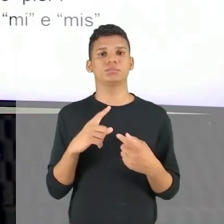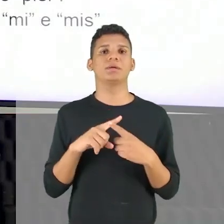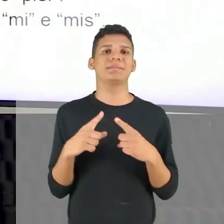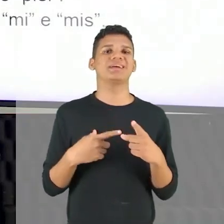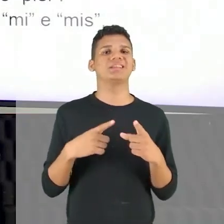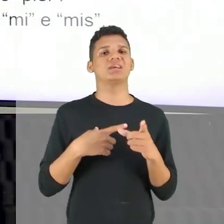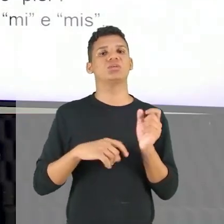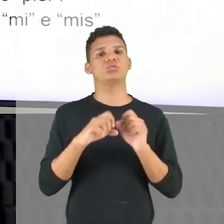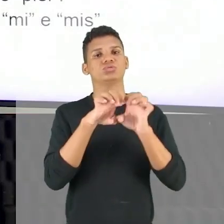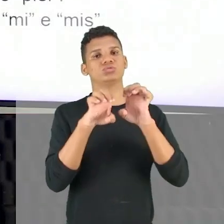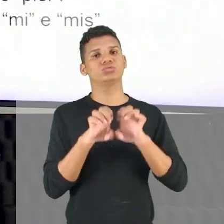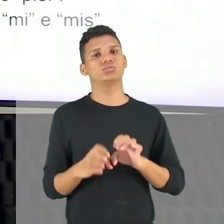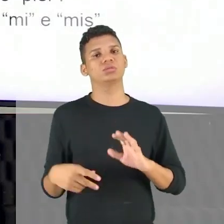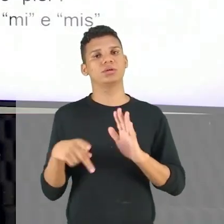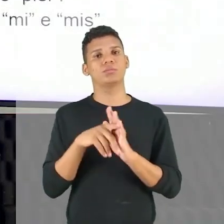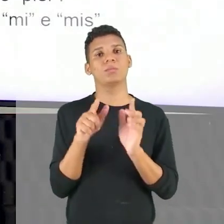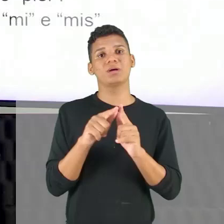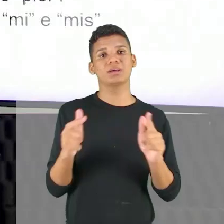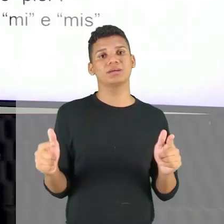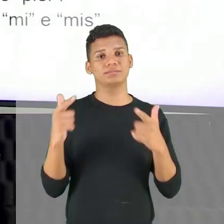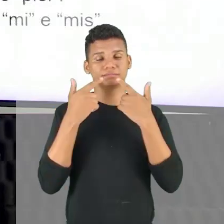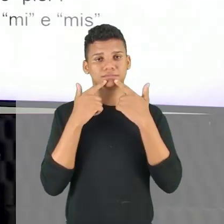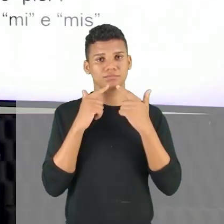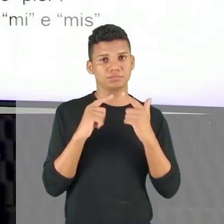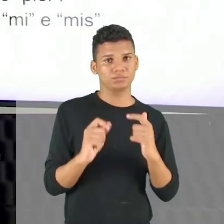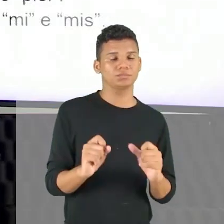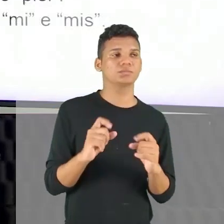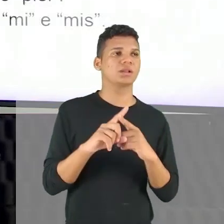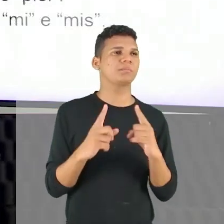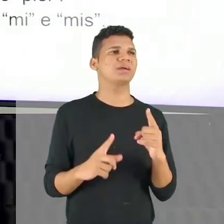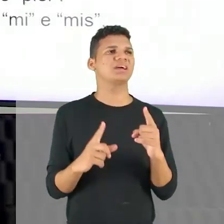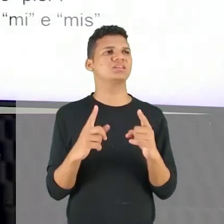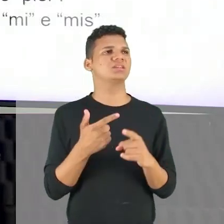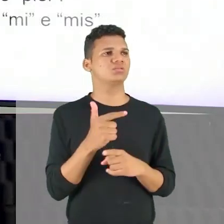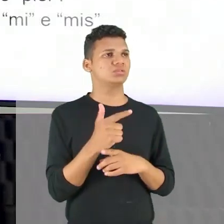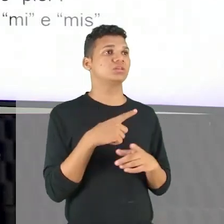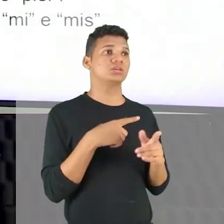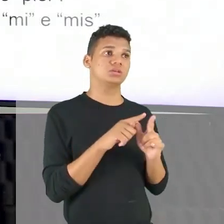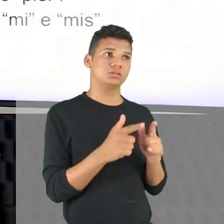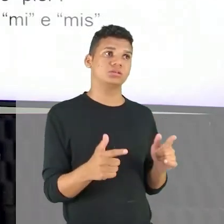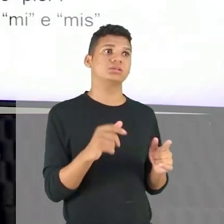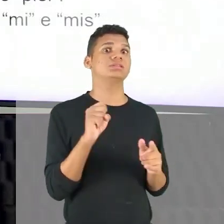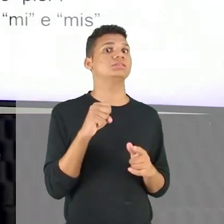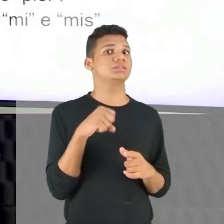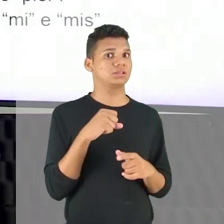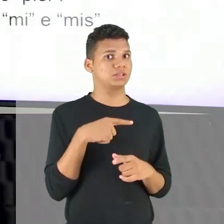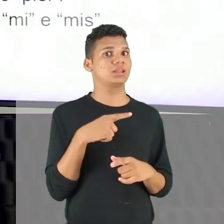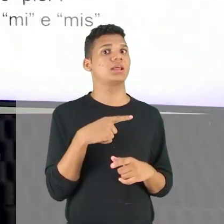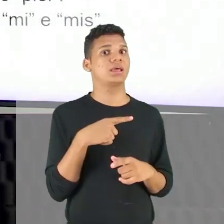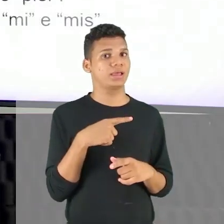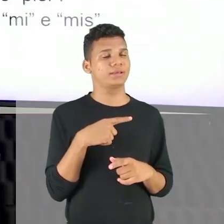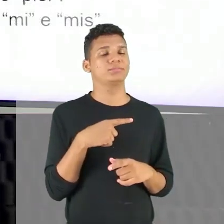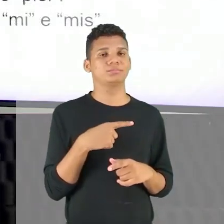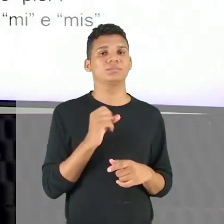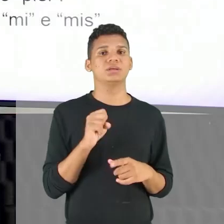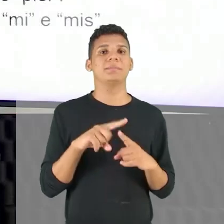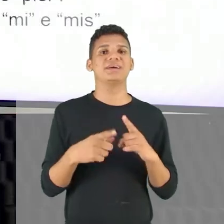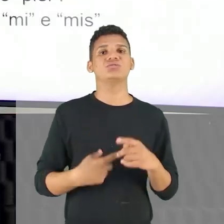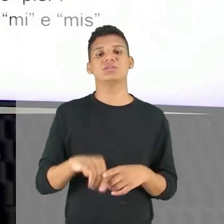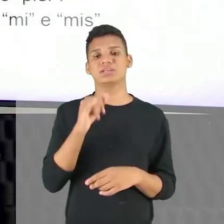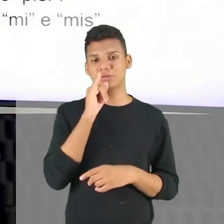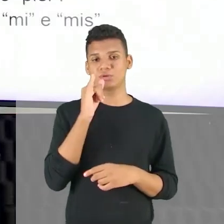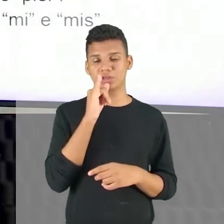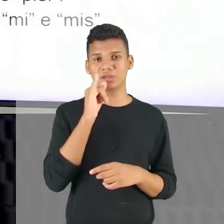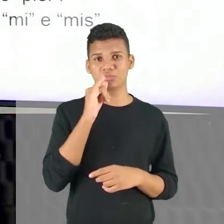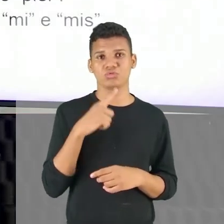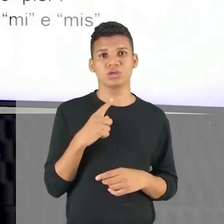estruturas linguísticas, né? Classes gramaticais. Ah, Neres, mas no Enem não cai as classes gramaticais. Pessoal, cai sim. Esse é um exemplo claro de questão